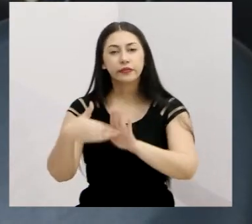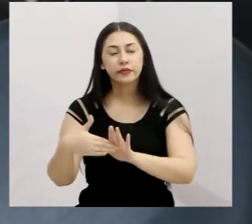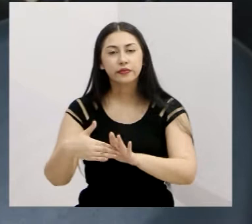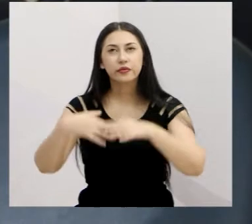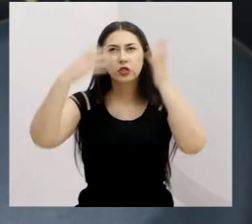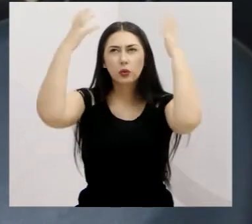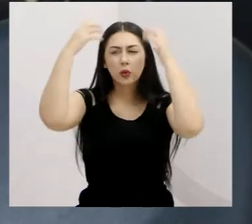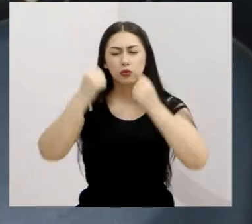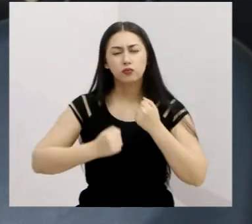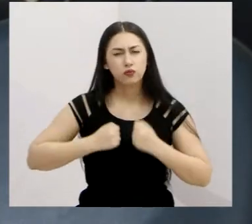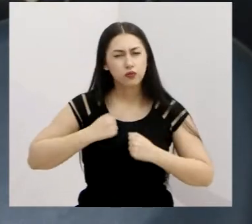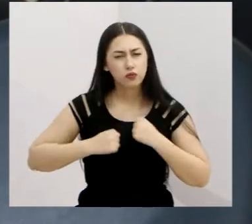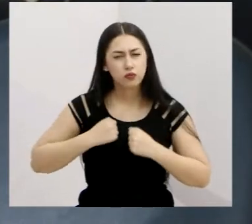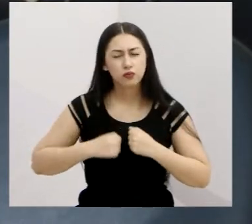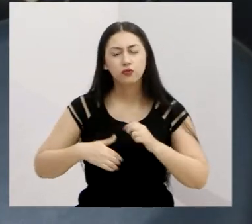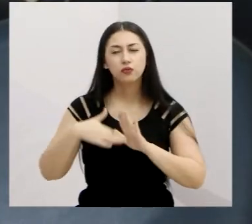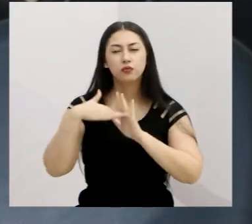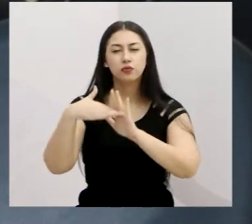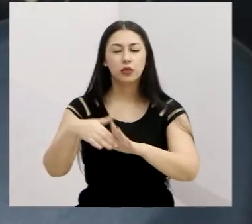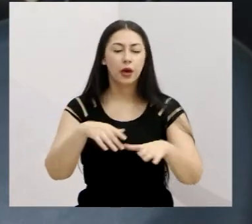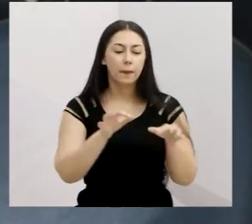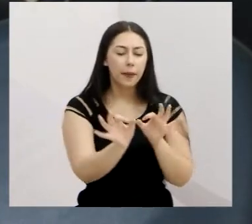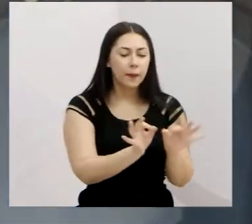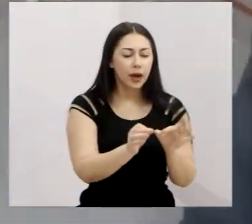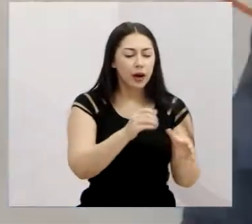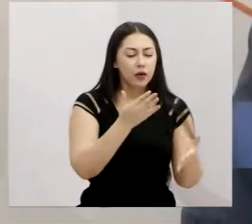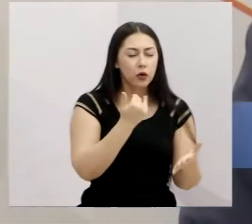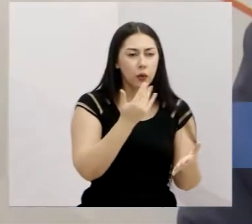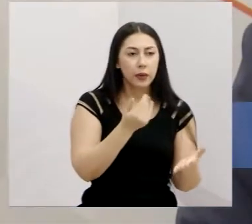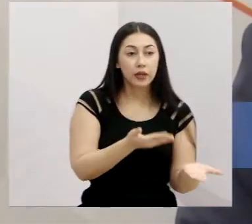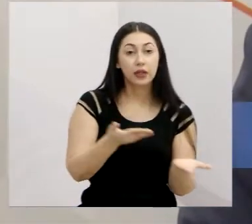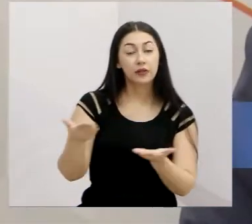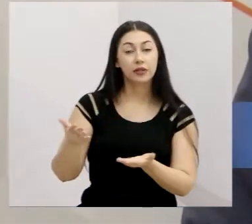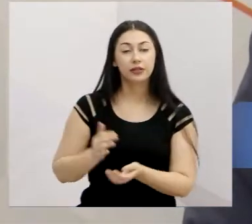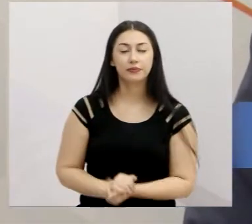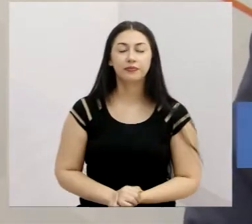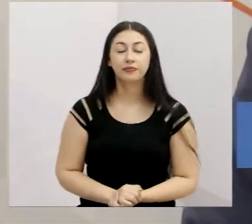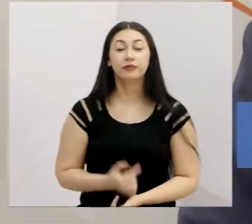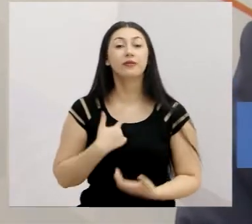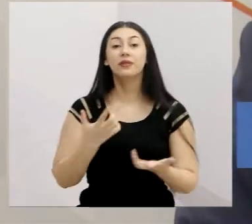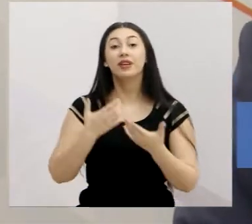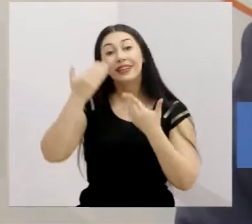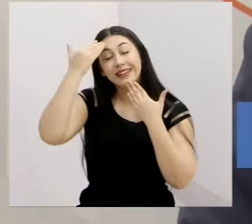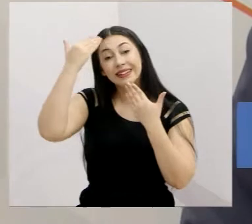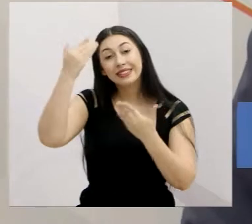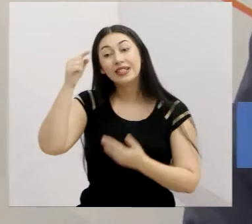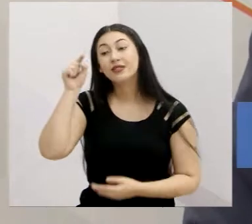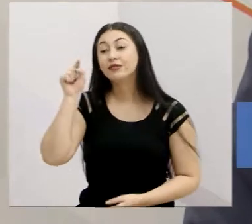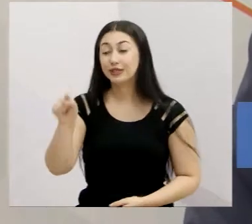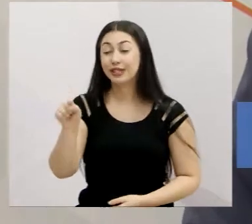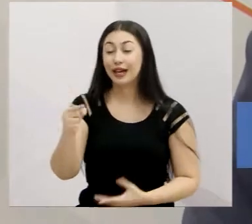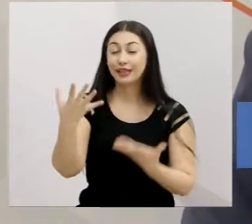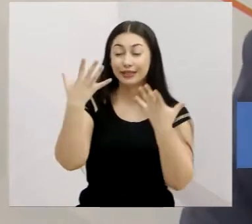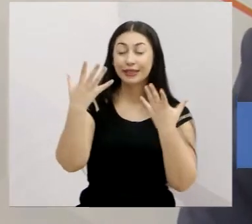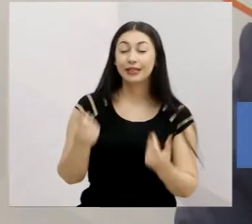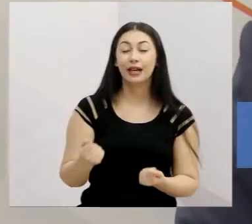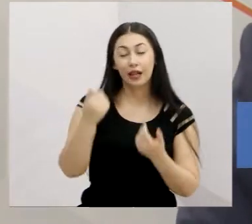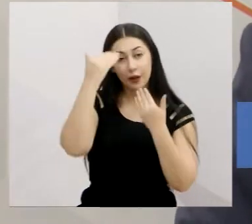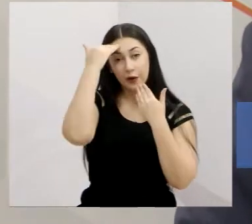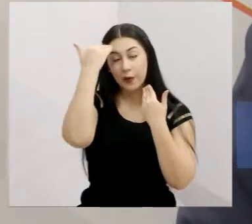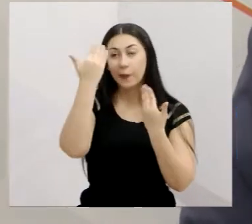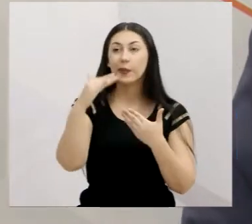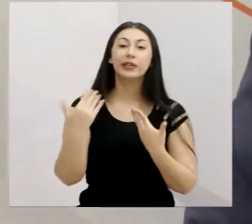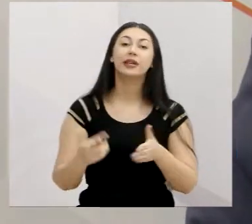dava banho fazia alimento levava nas casas das pessoas eu quero agradecer muito você ter aceitado receber essa